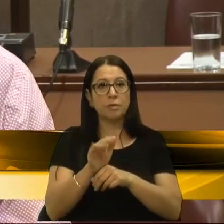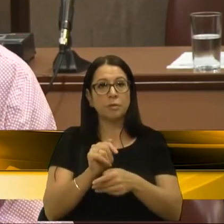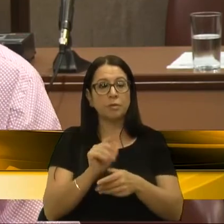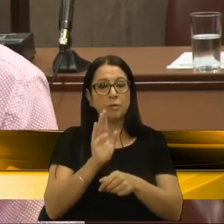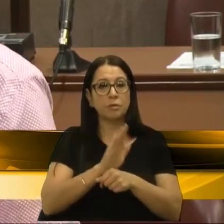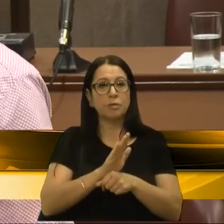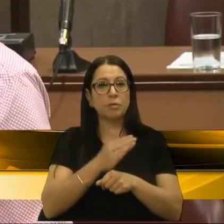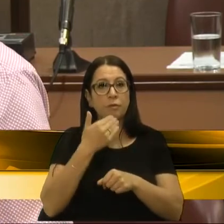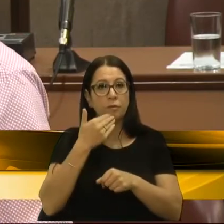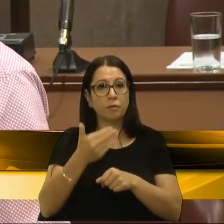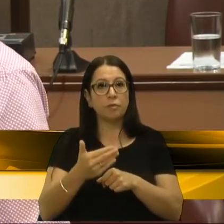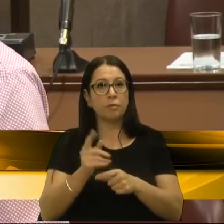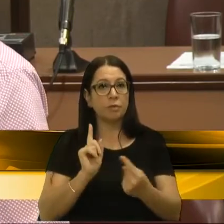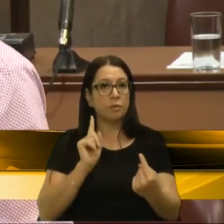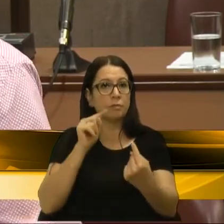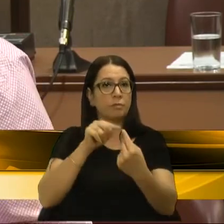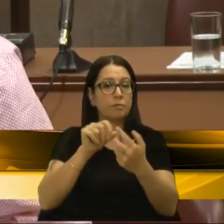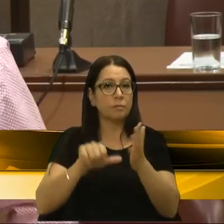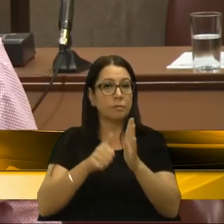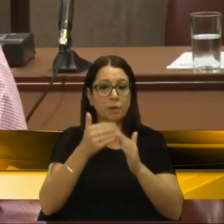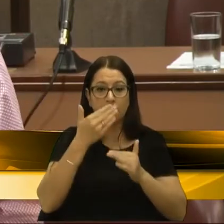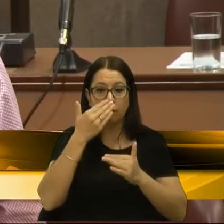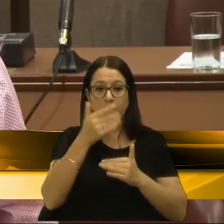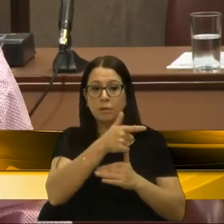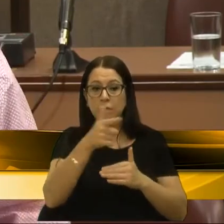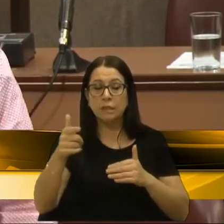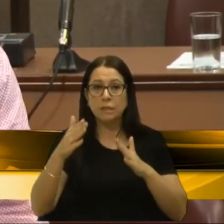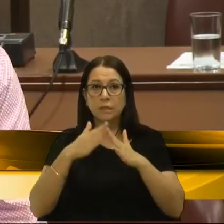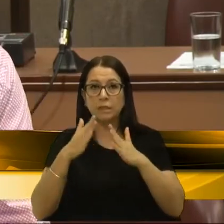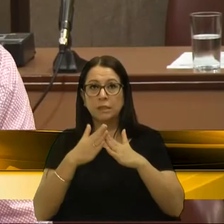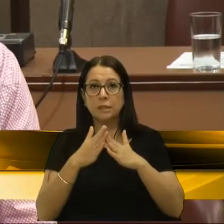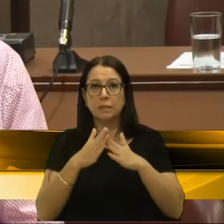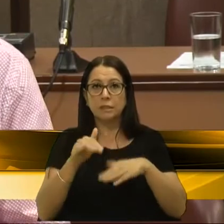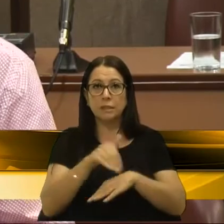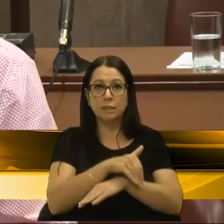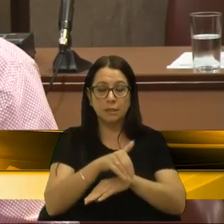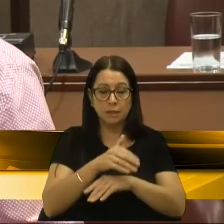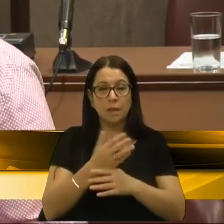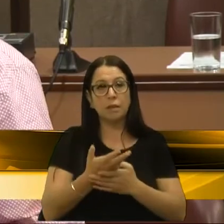a favor do objetivo que é melhorar a frente das suas casas, a sua rua.